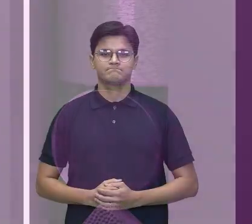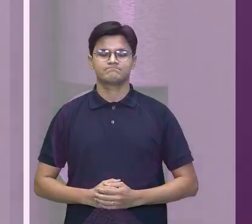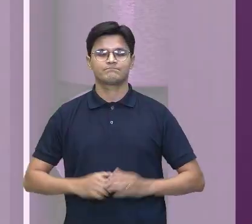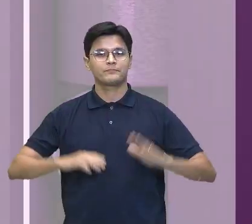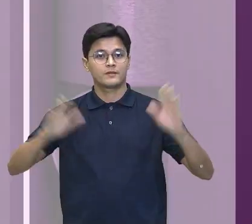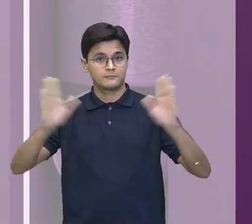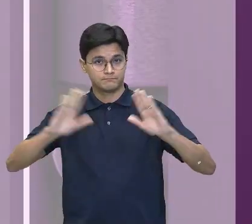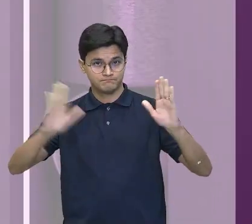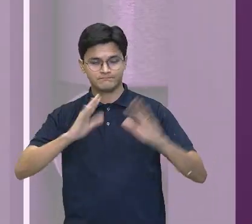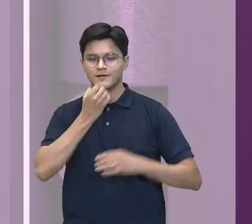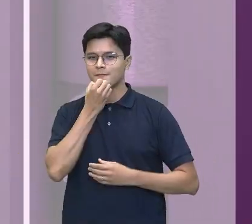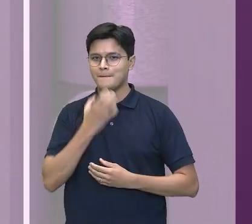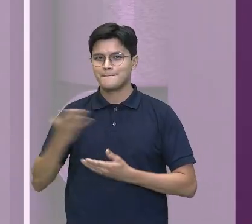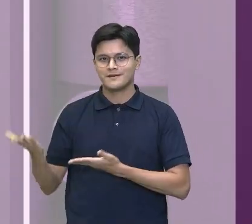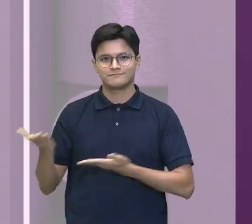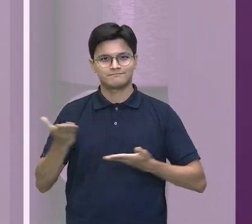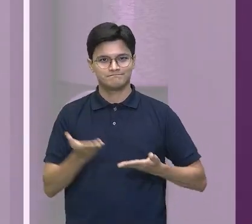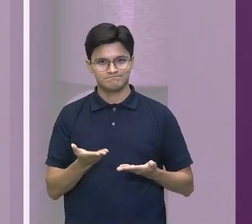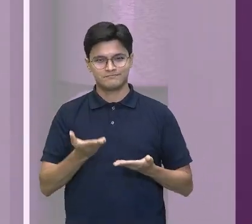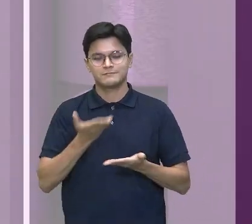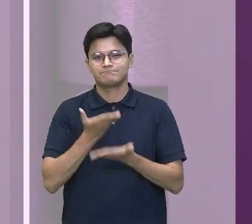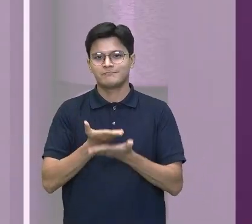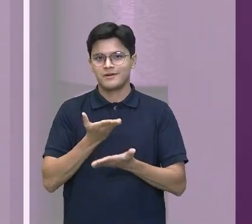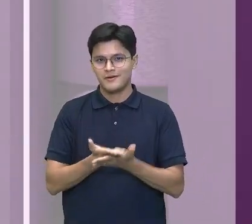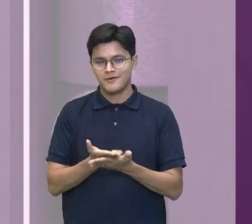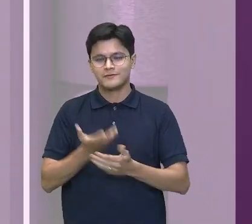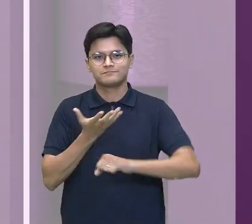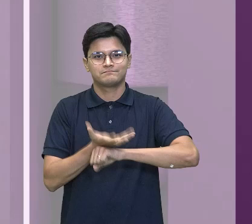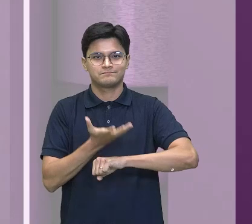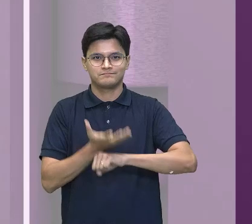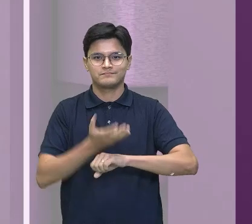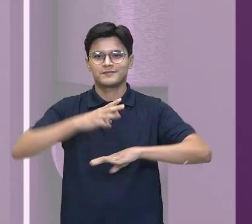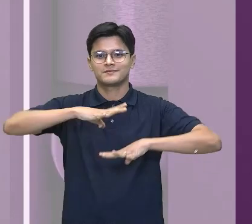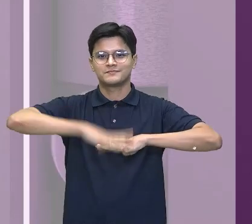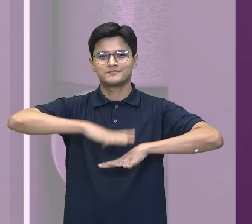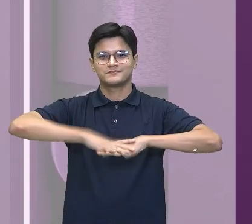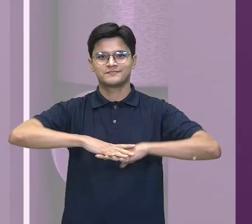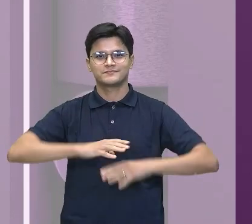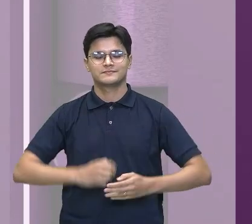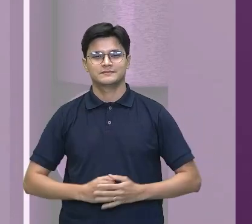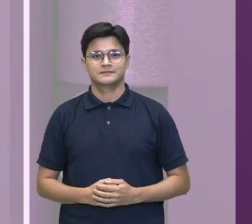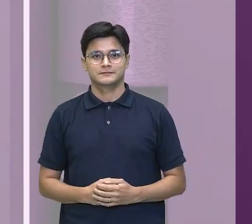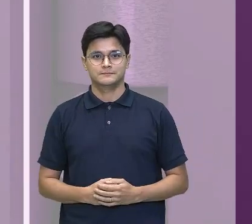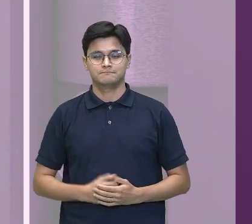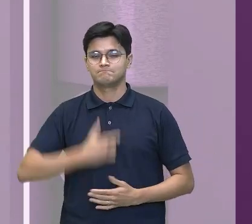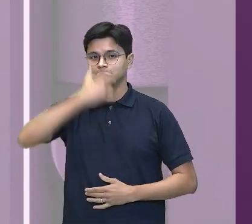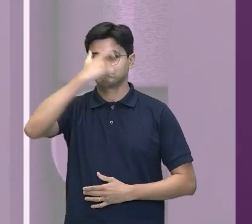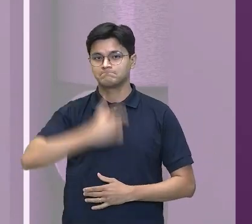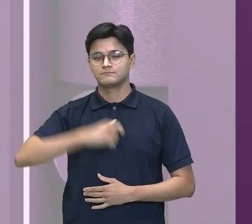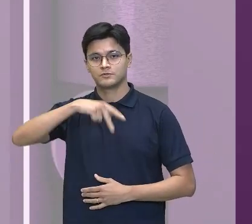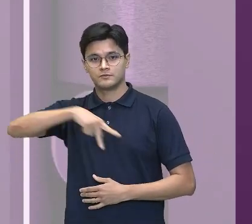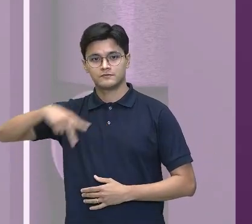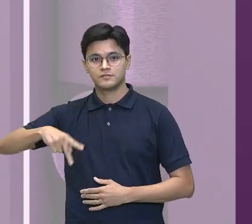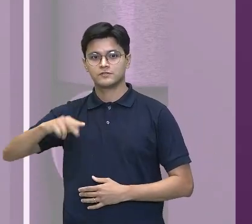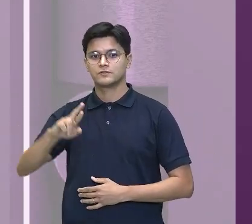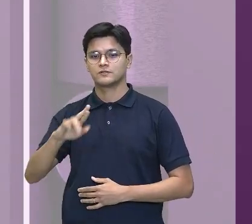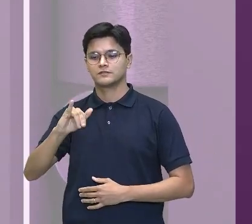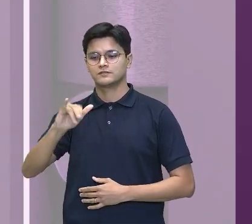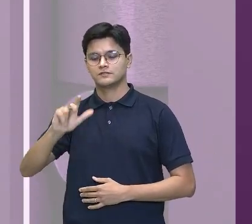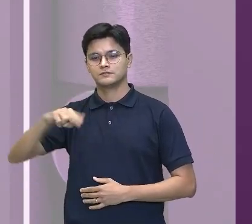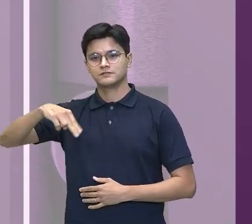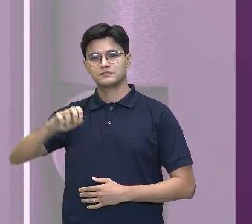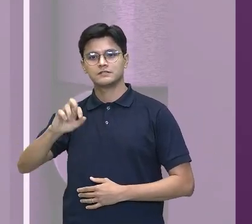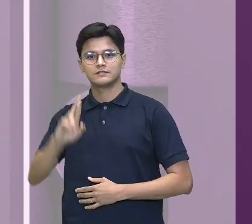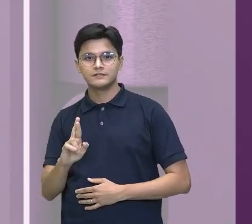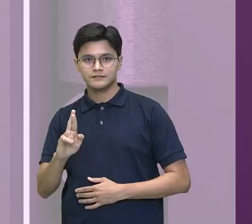Olá, seja bem-vindo a mais uma aula aqui do componente matemática. Eu sou o professor Rino e te convido a acompanhar